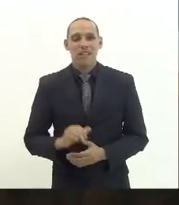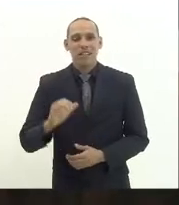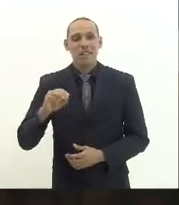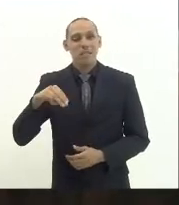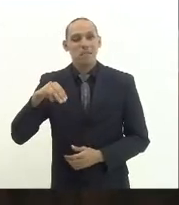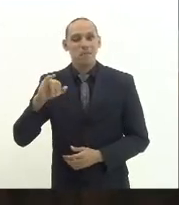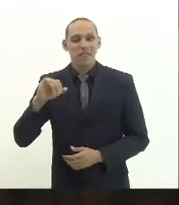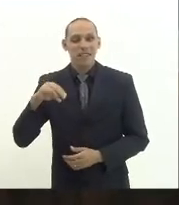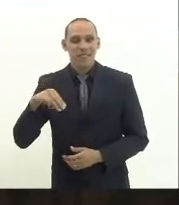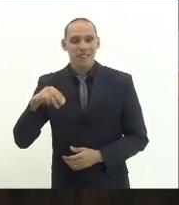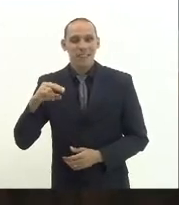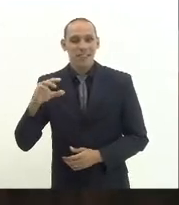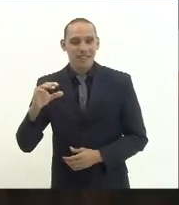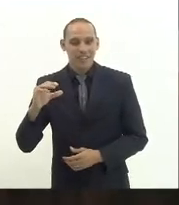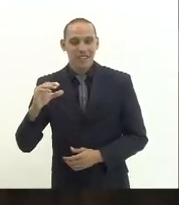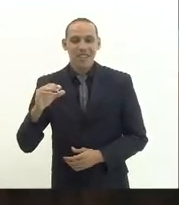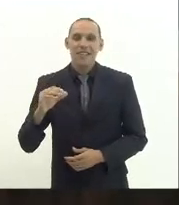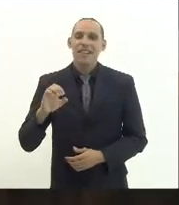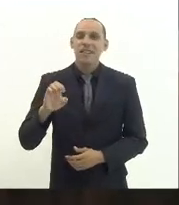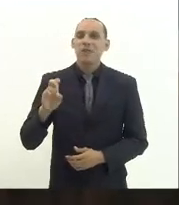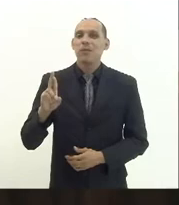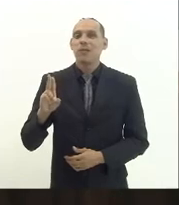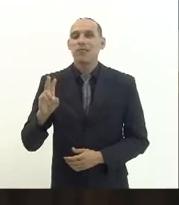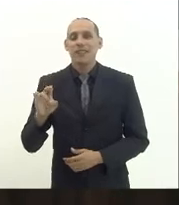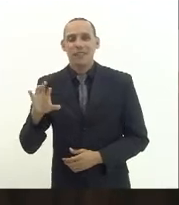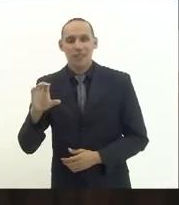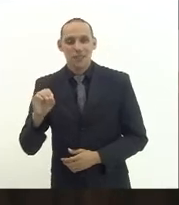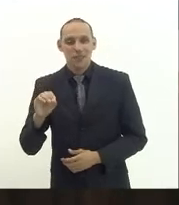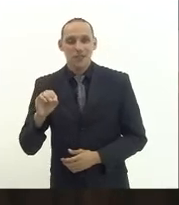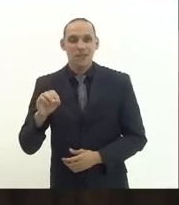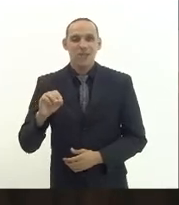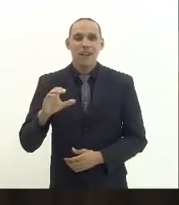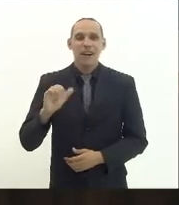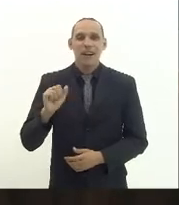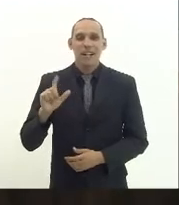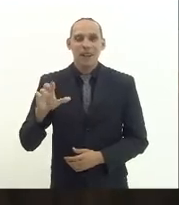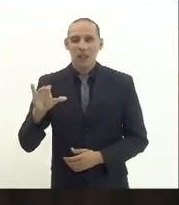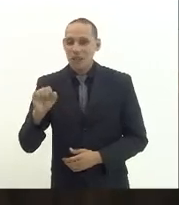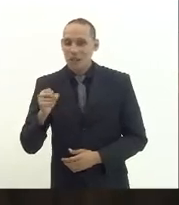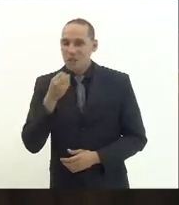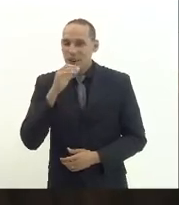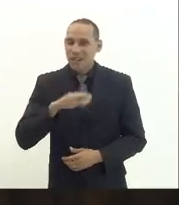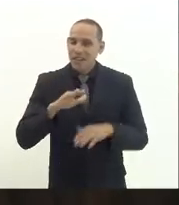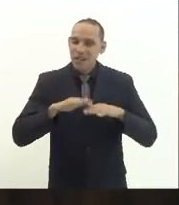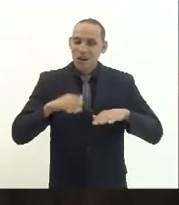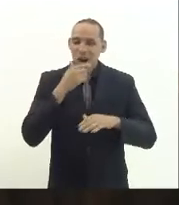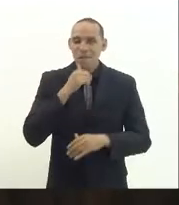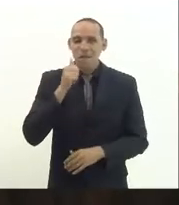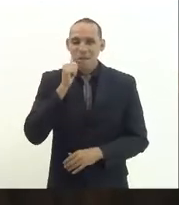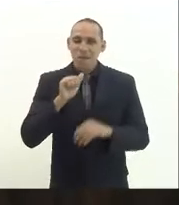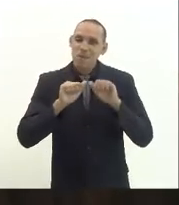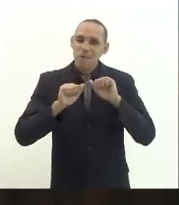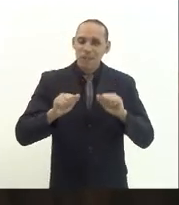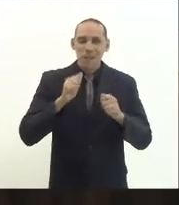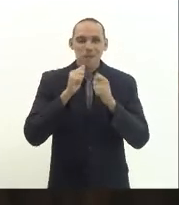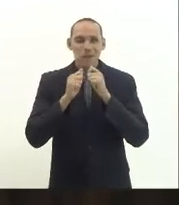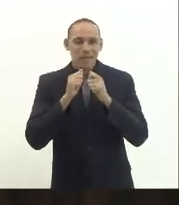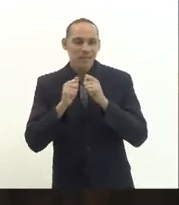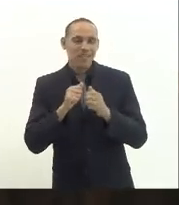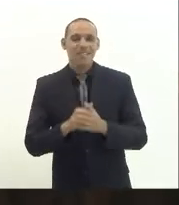Carlos minc Deputado Eurico Júnior deputado Carlos Macedo Boa tarde a todas e todos boa tarde a assessoria imprensa